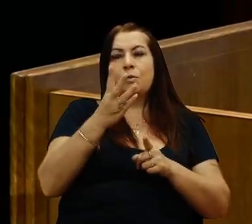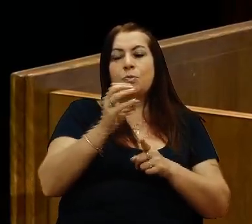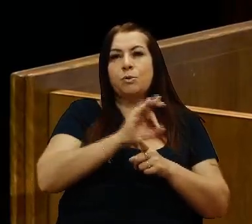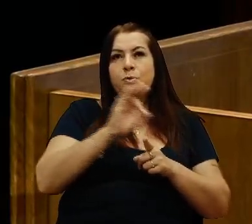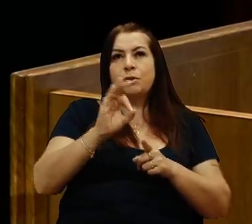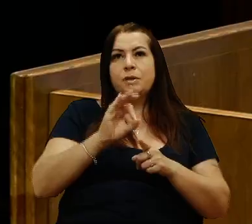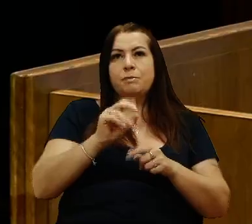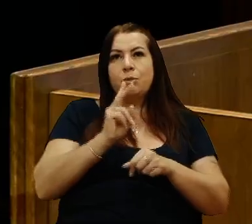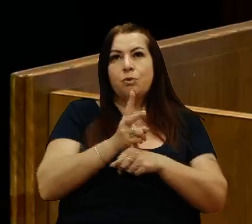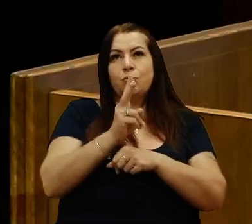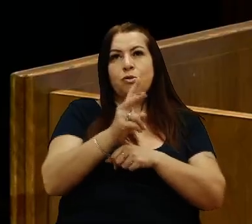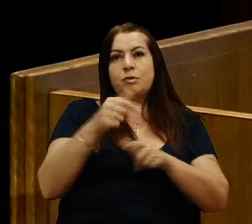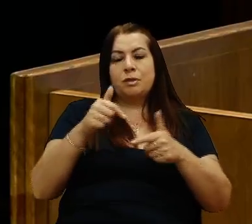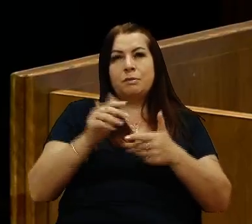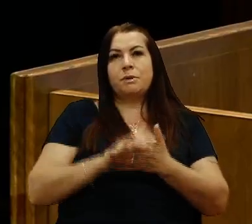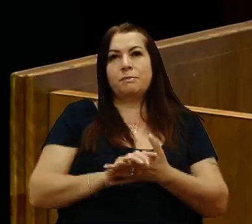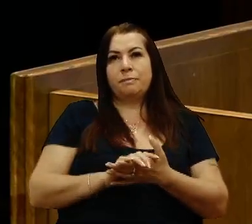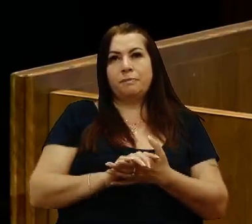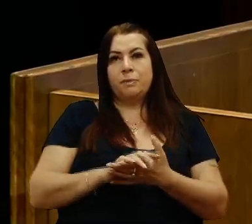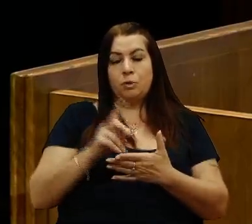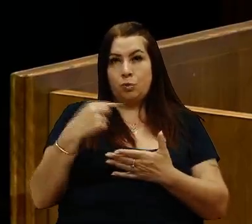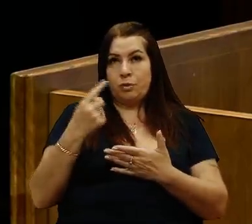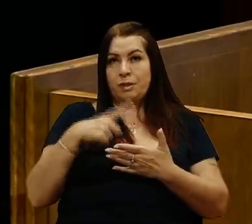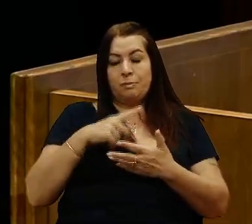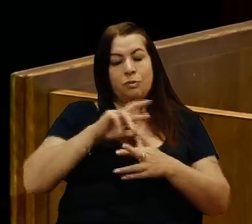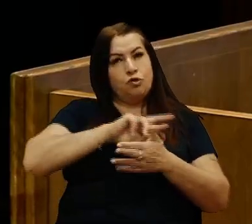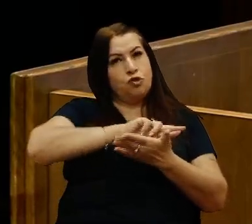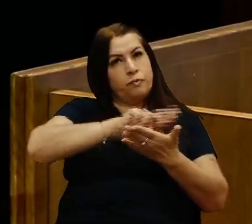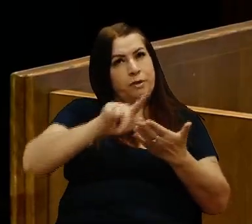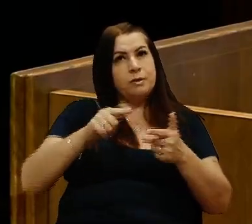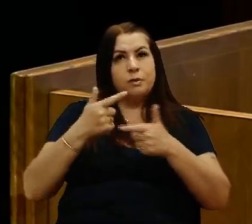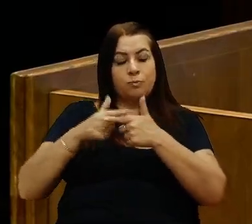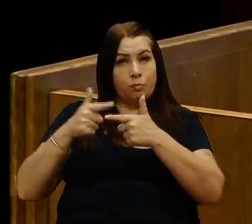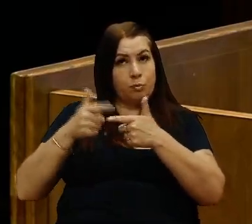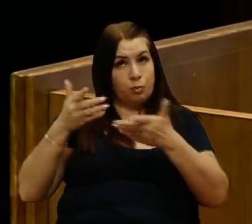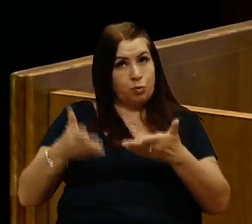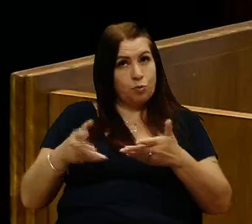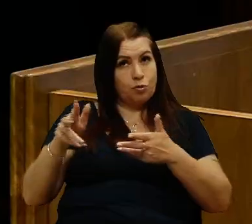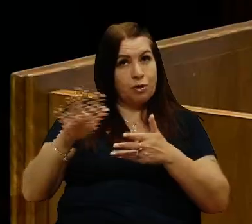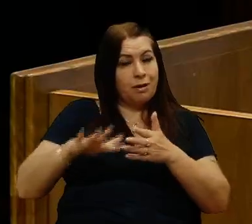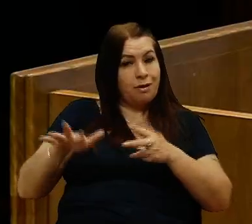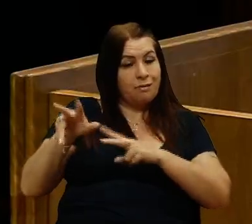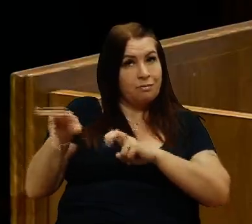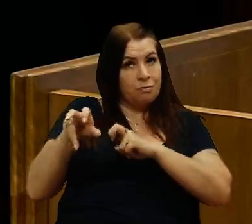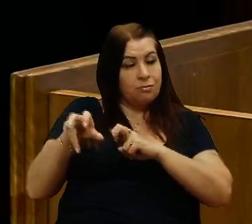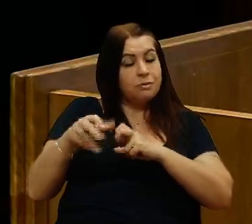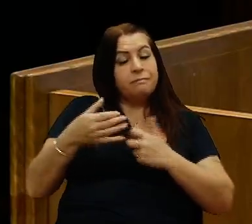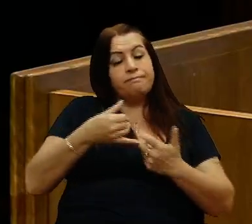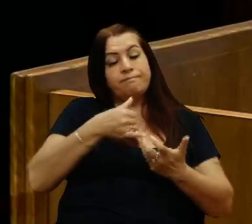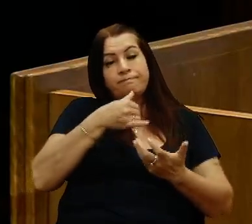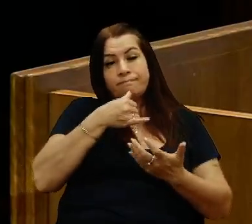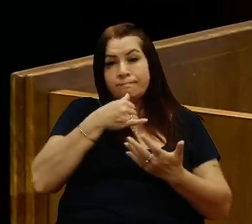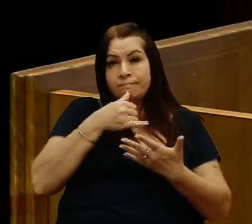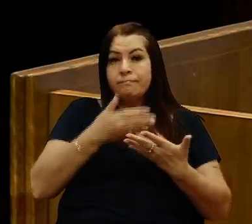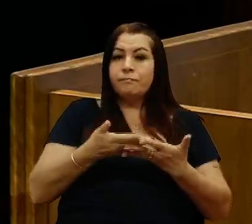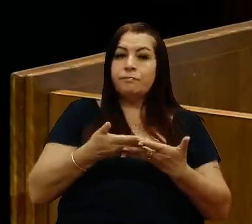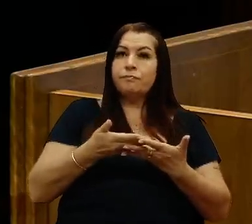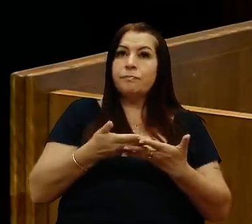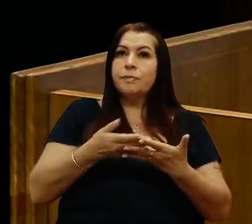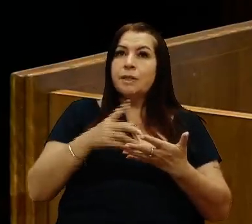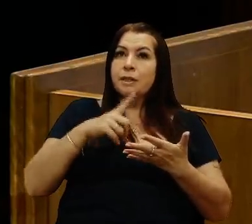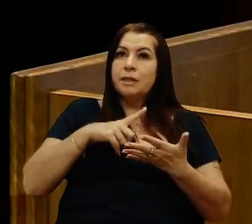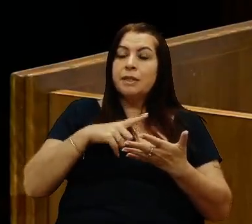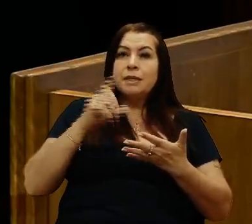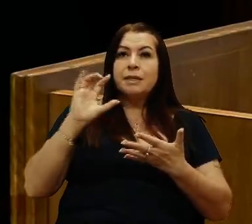continuar trabalhando. Nós temos vários problemas hoje na agricultura, infelizmente, oriundos de decisões do